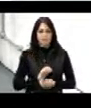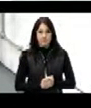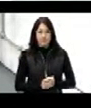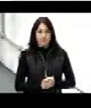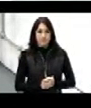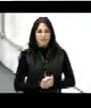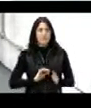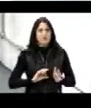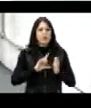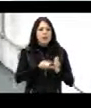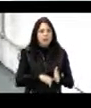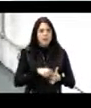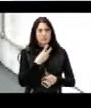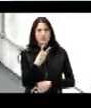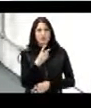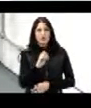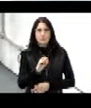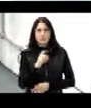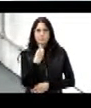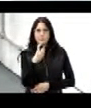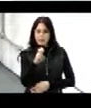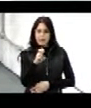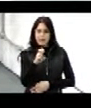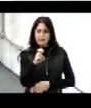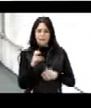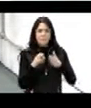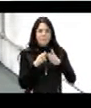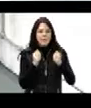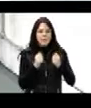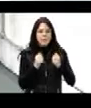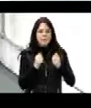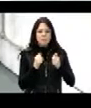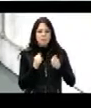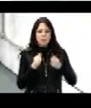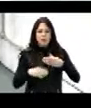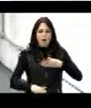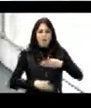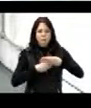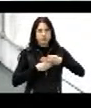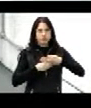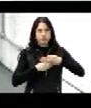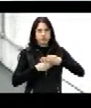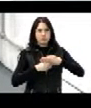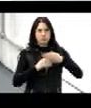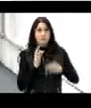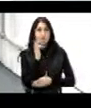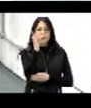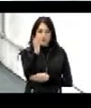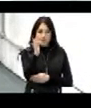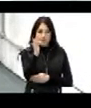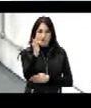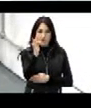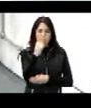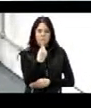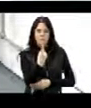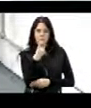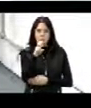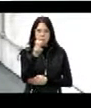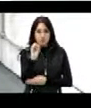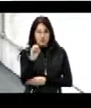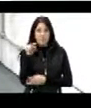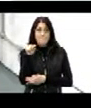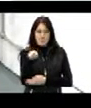2015, emenda parlamentar federal de 150 mil, então, para o programa de formação em educação condutiva. Eu vejo